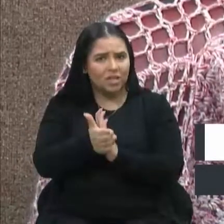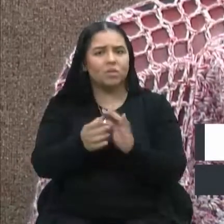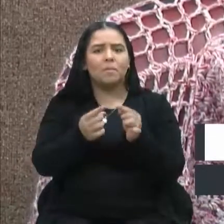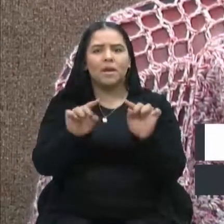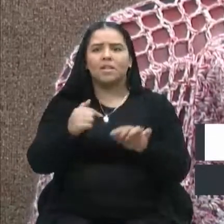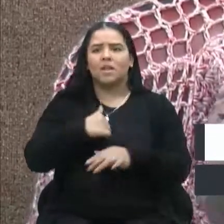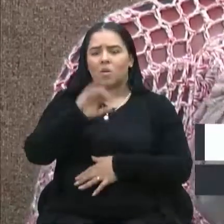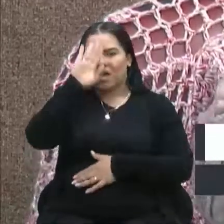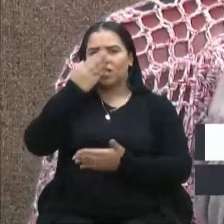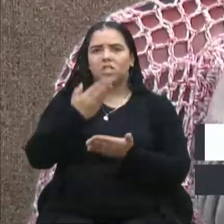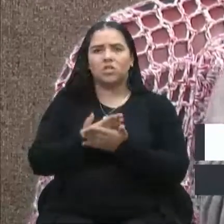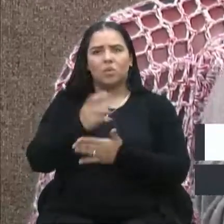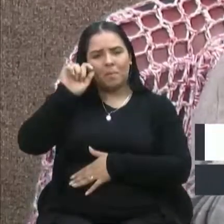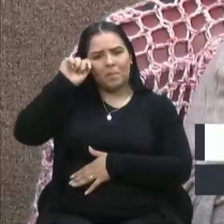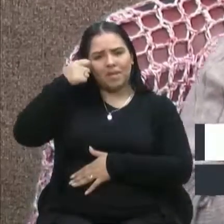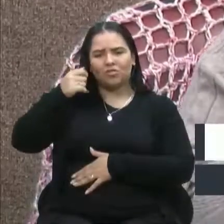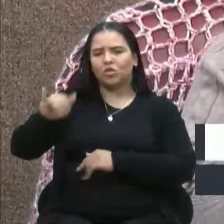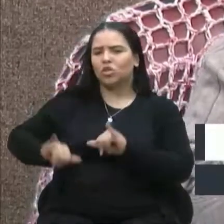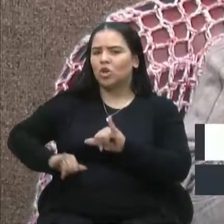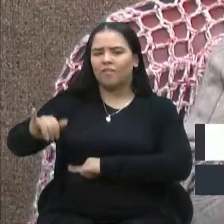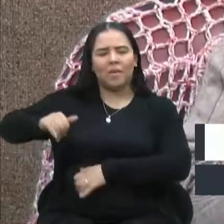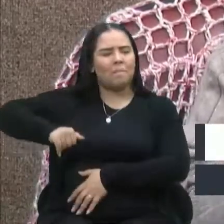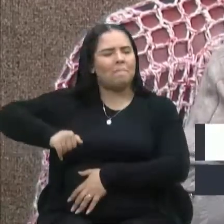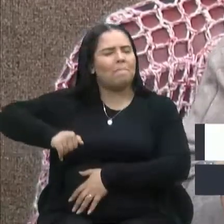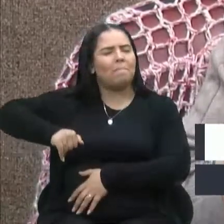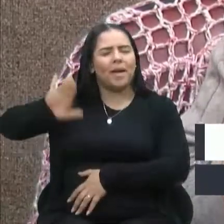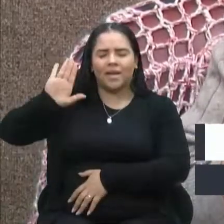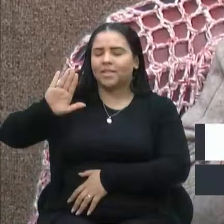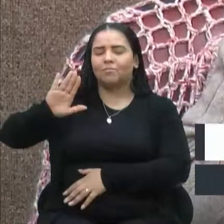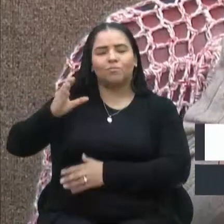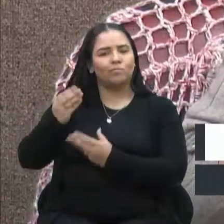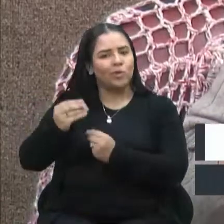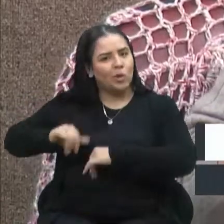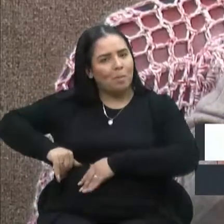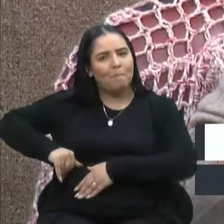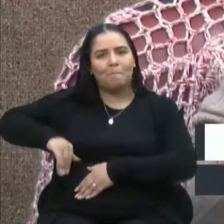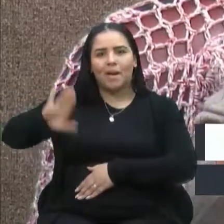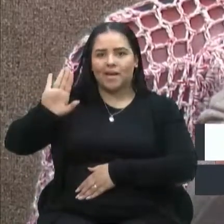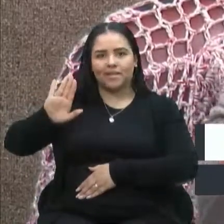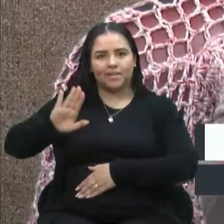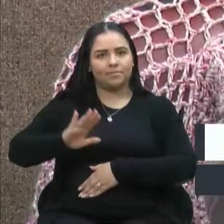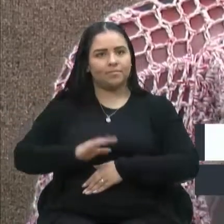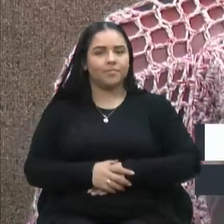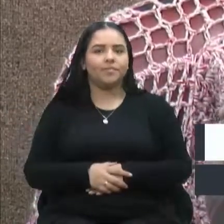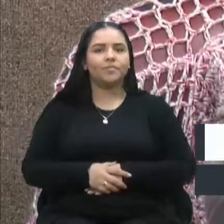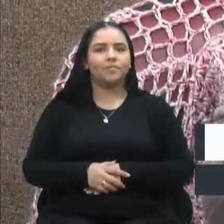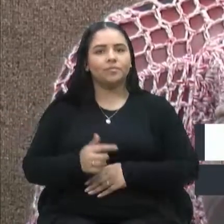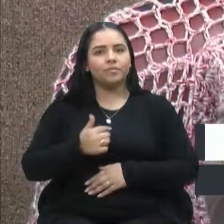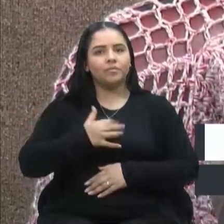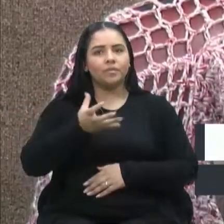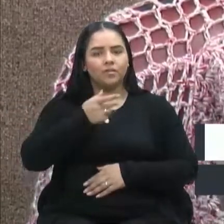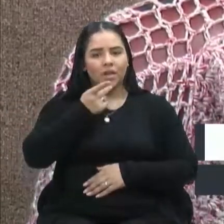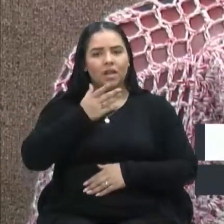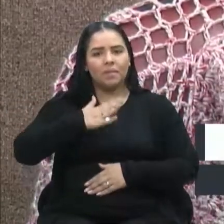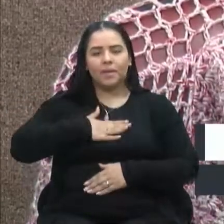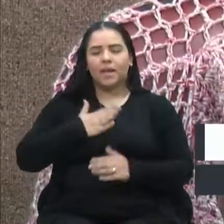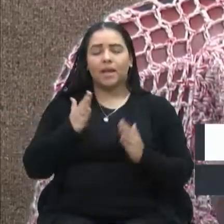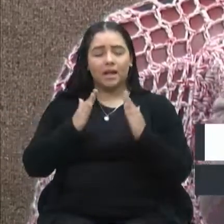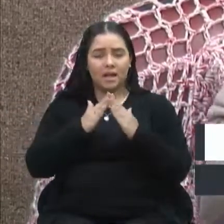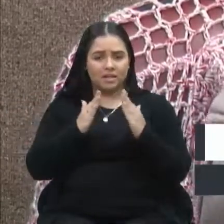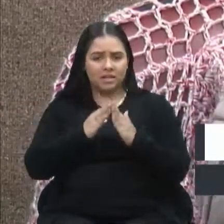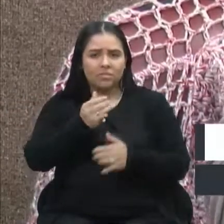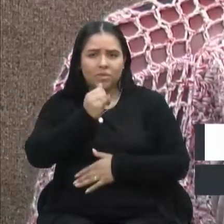que os negros sofrem muito mais, muito mais. Eu quero dizer que na minha casa mesmo